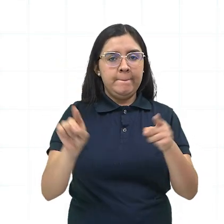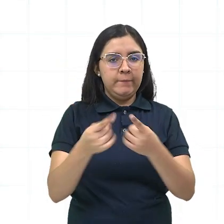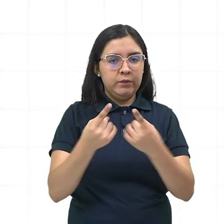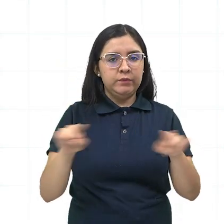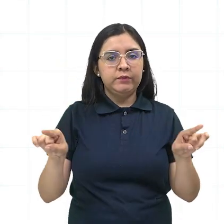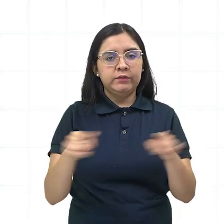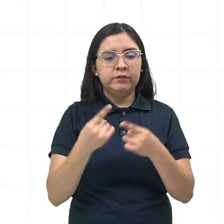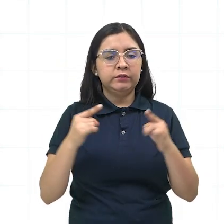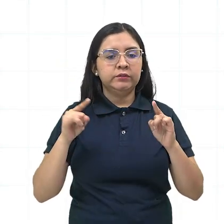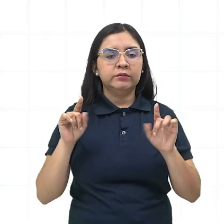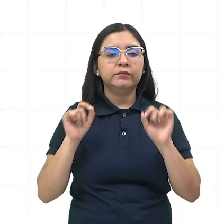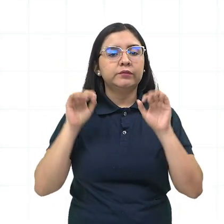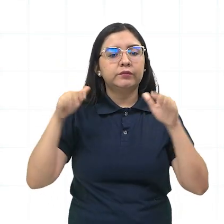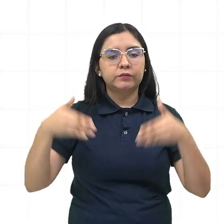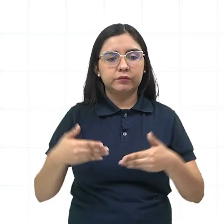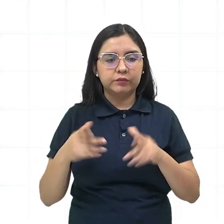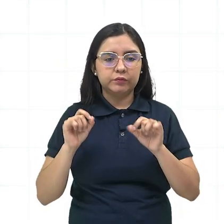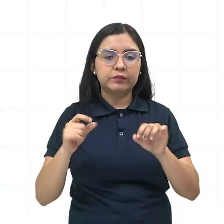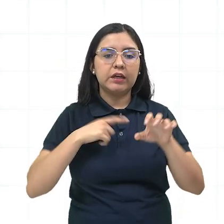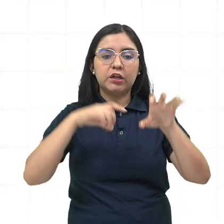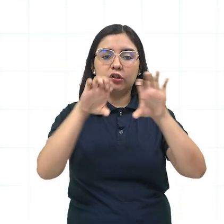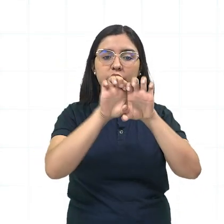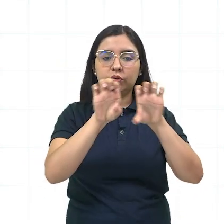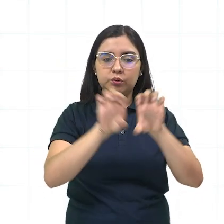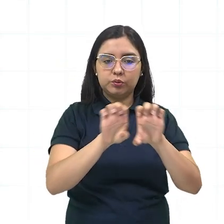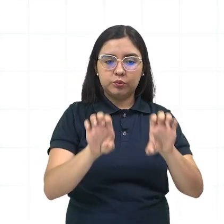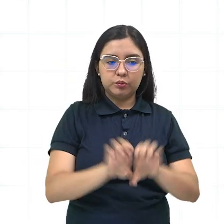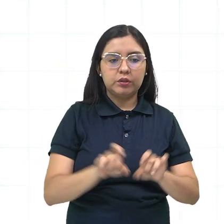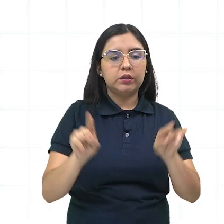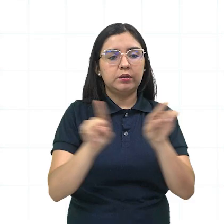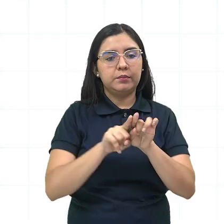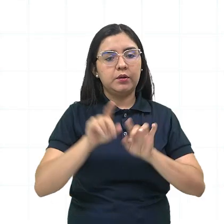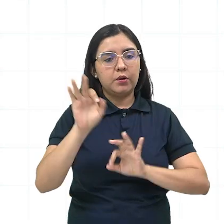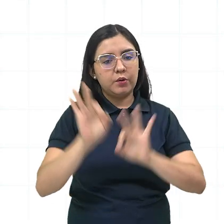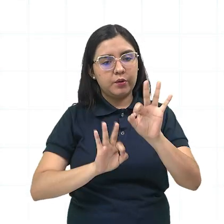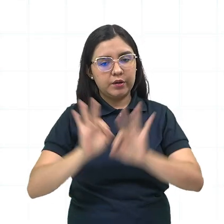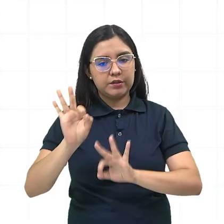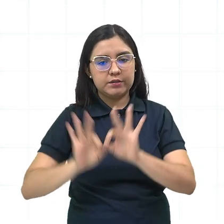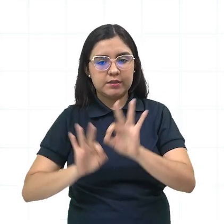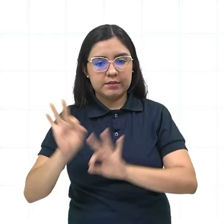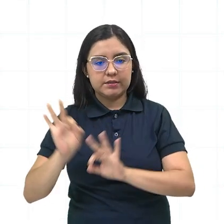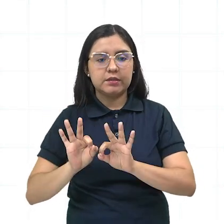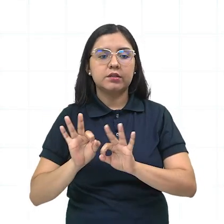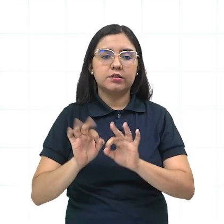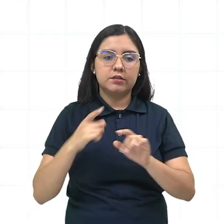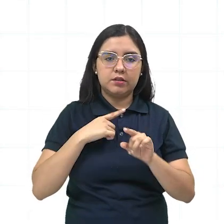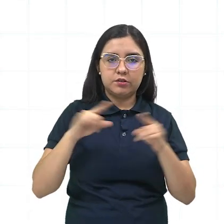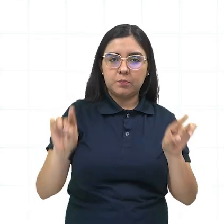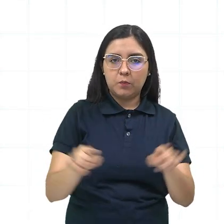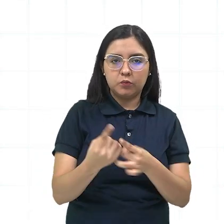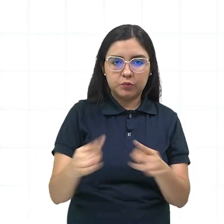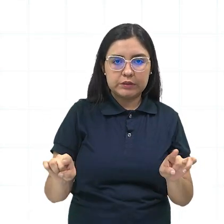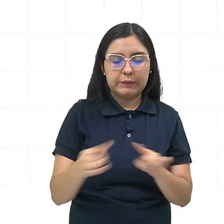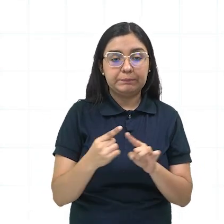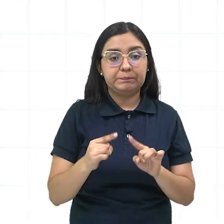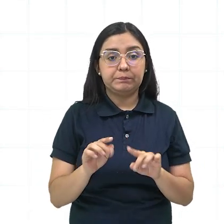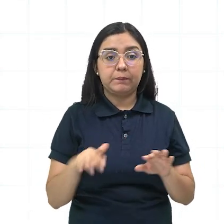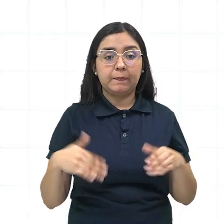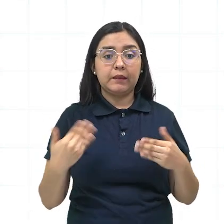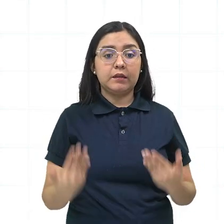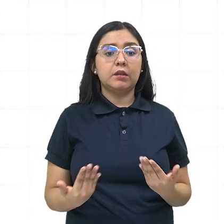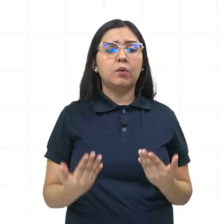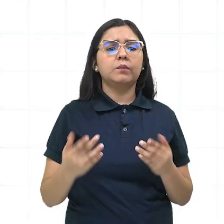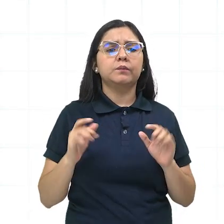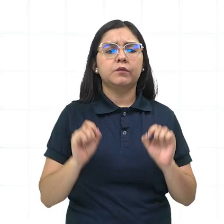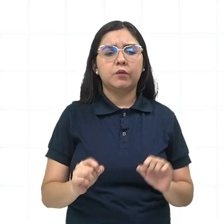ela vai se concentrar na estrutura e organização das peças musicais. Afinal,